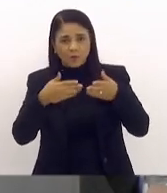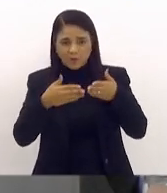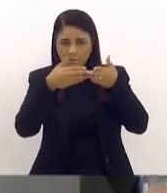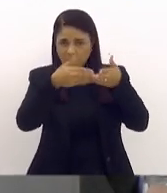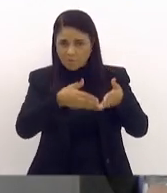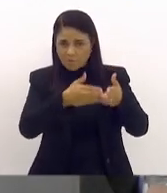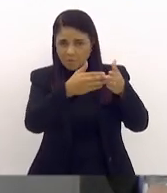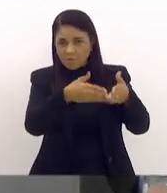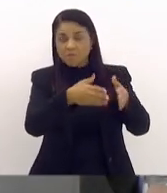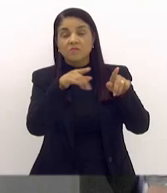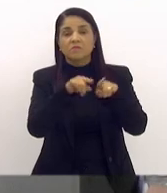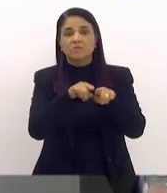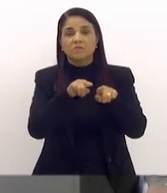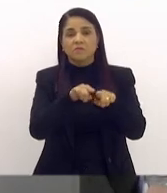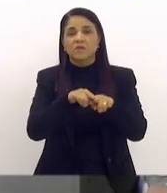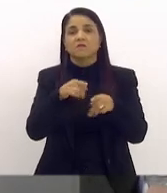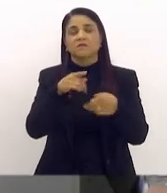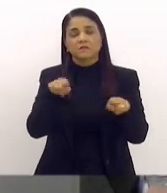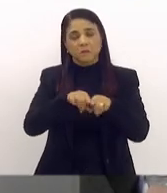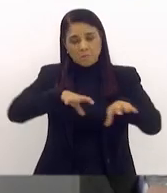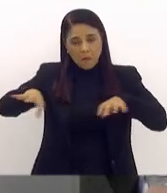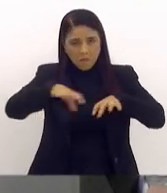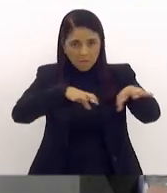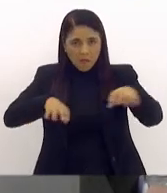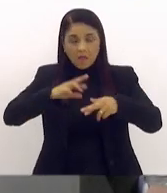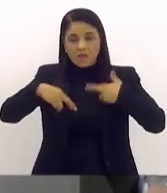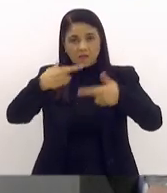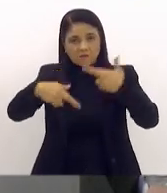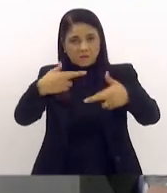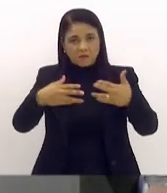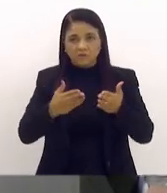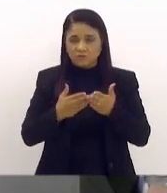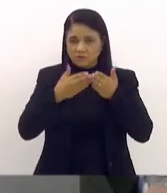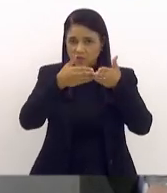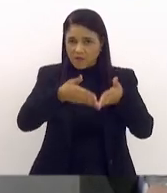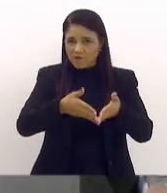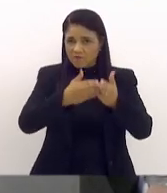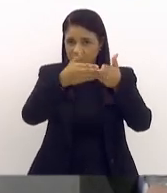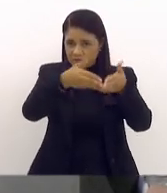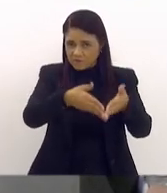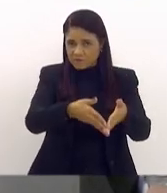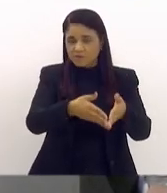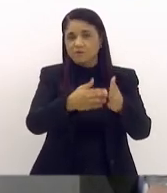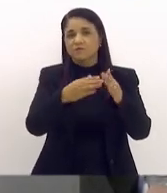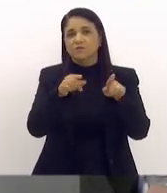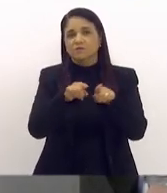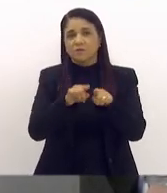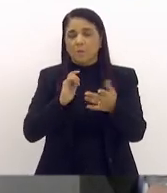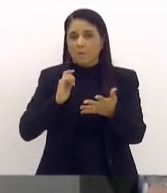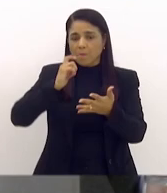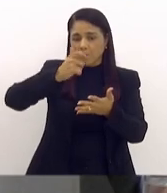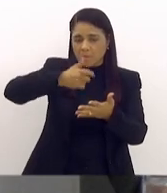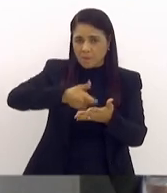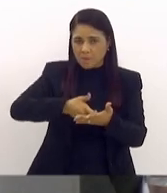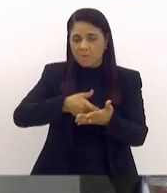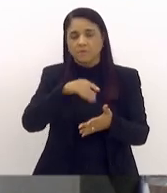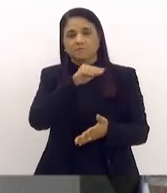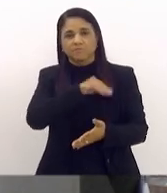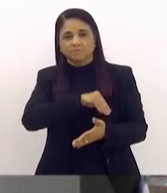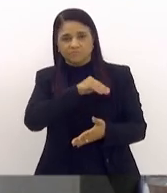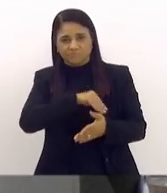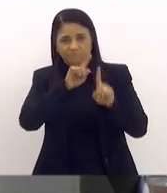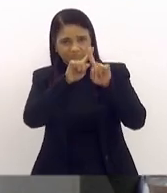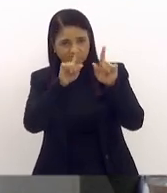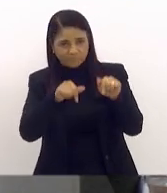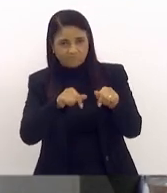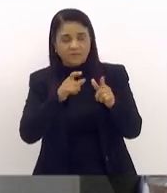outro é do desmantelamento de comissionamento e reciclagem de navios embarcações o pagamento de trabalhadores que